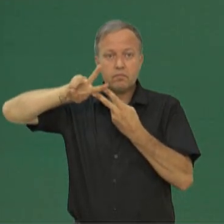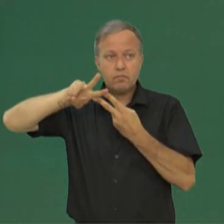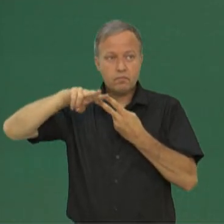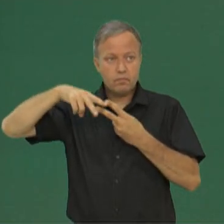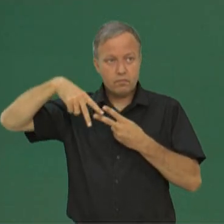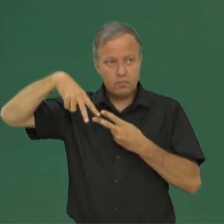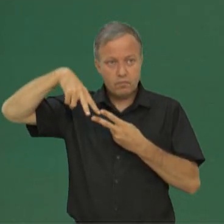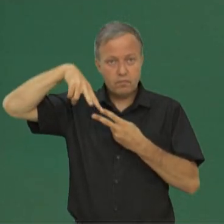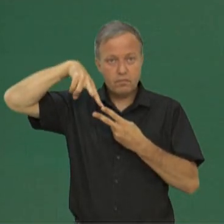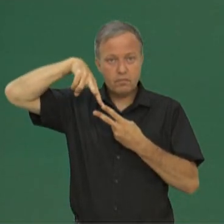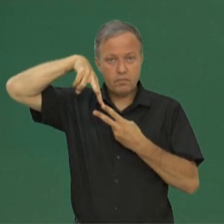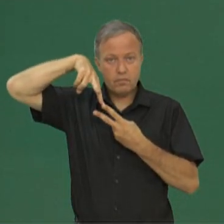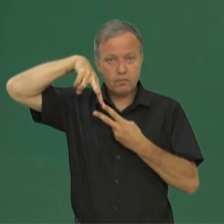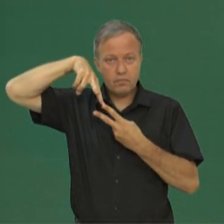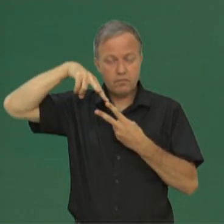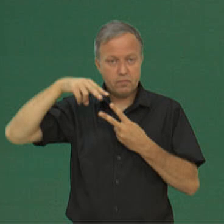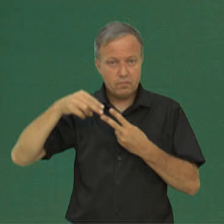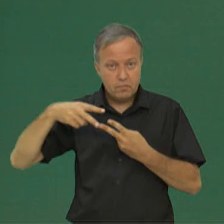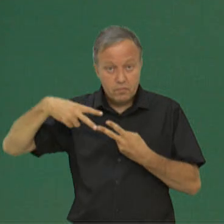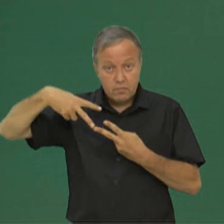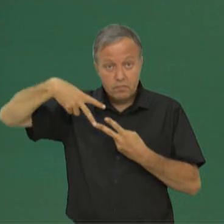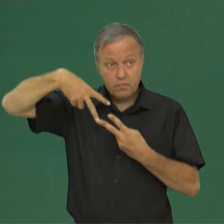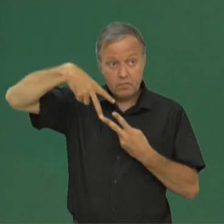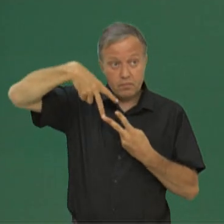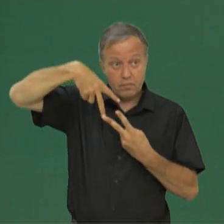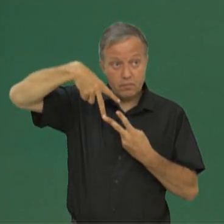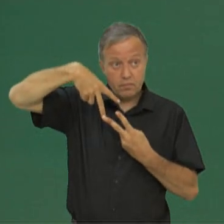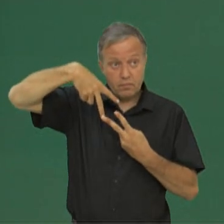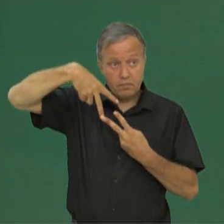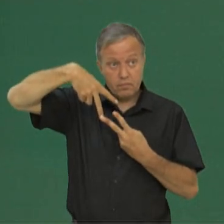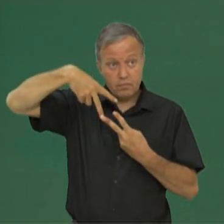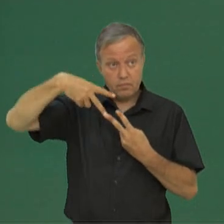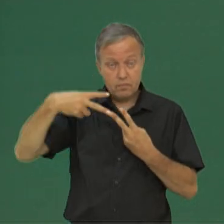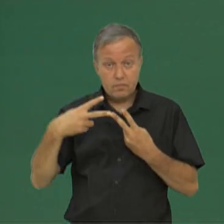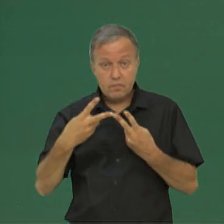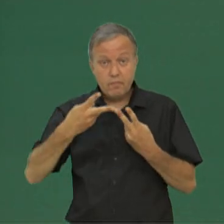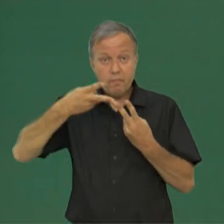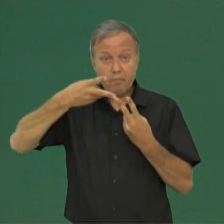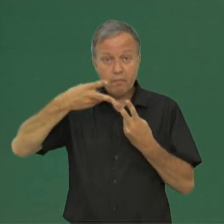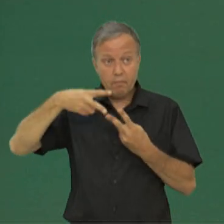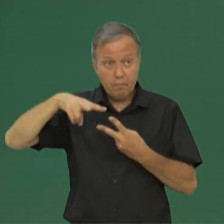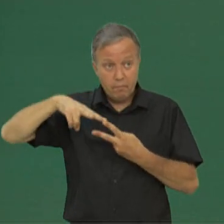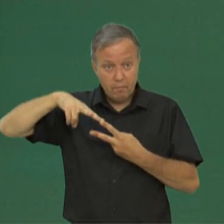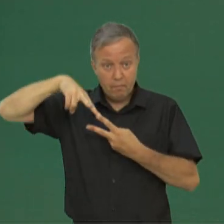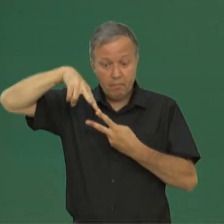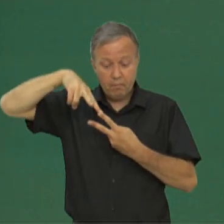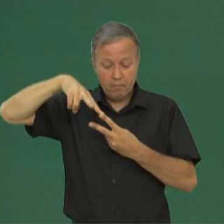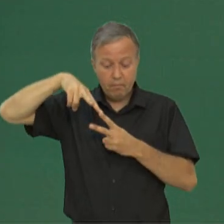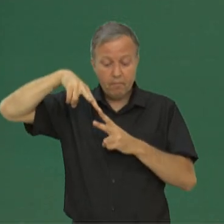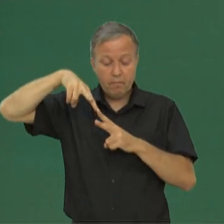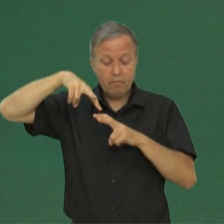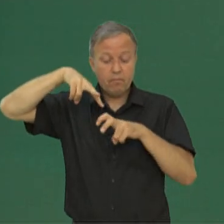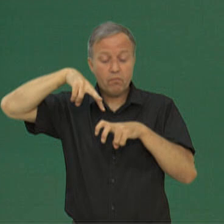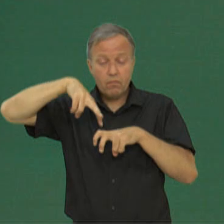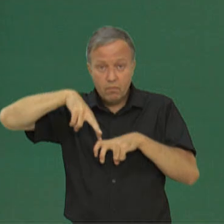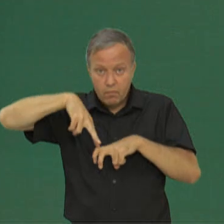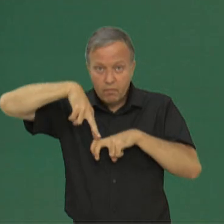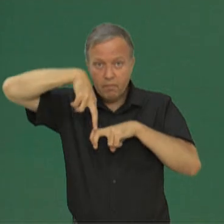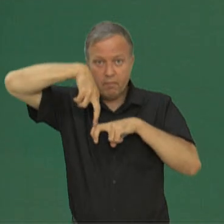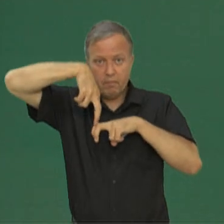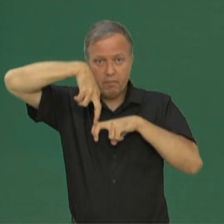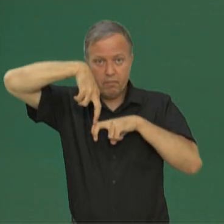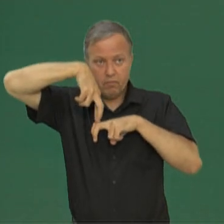Nota ali que a bailarina está com a ponta da sapatilha, está sobre o joelho do bailarino,